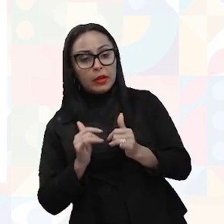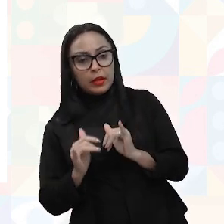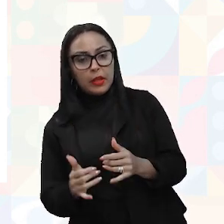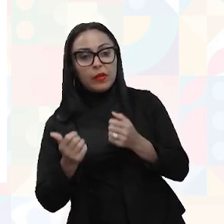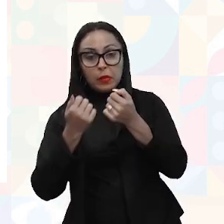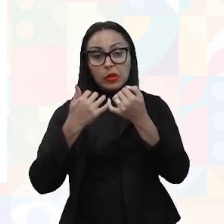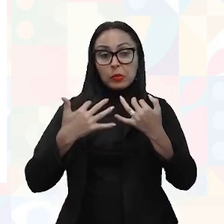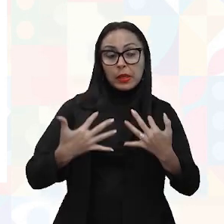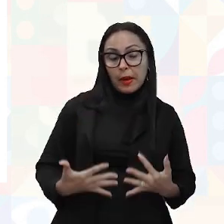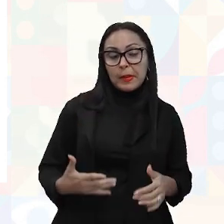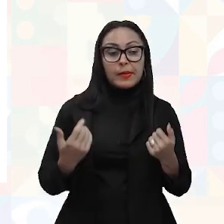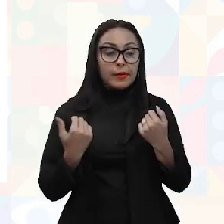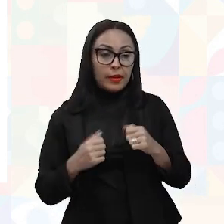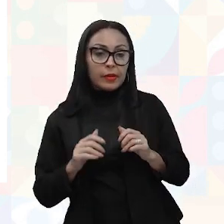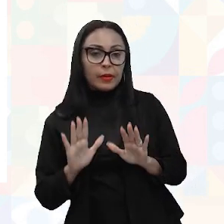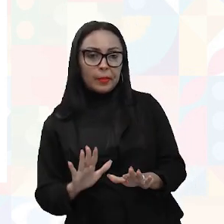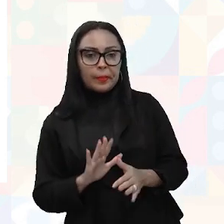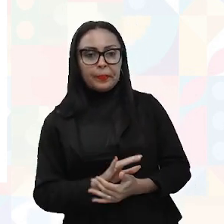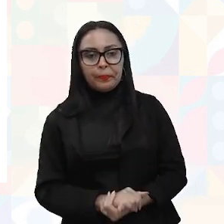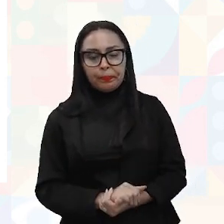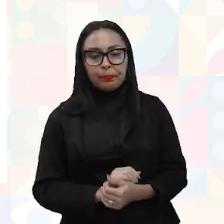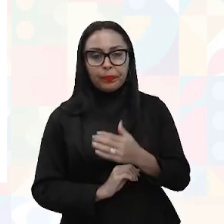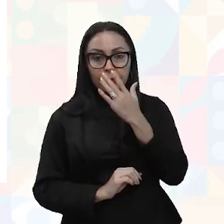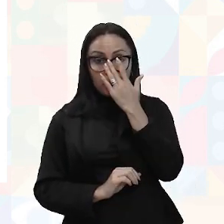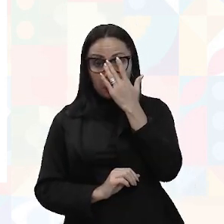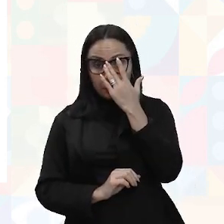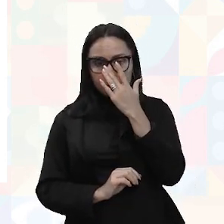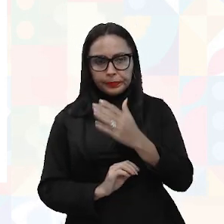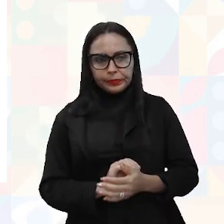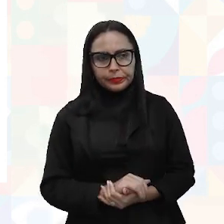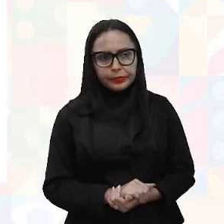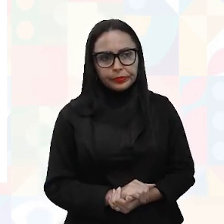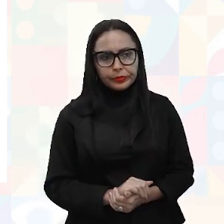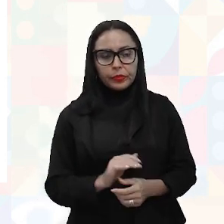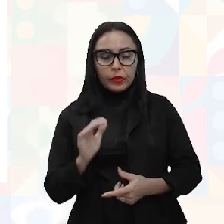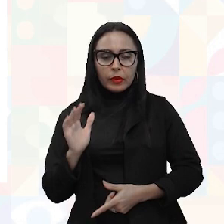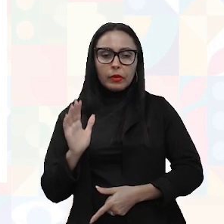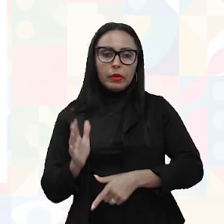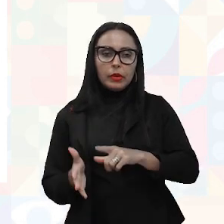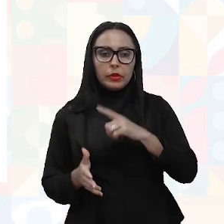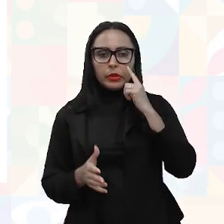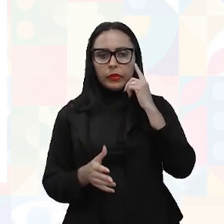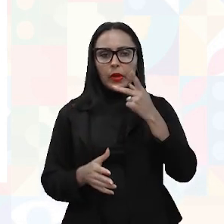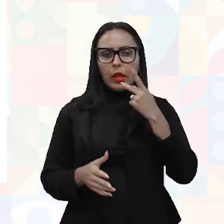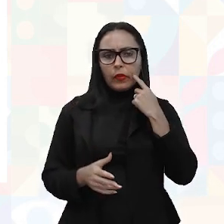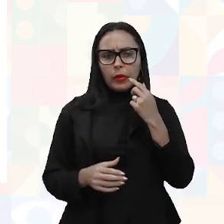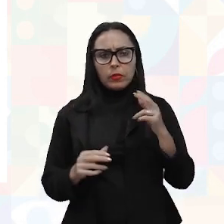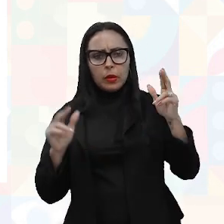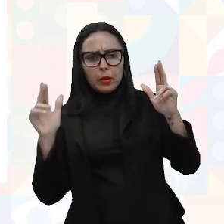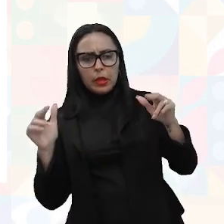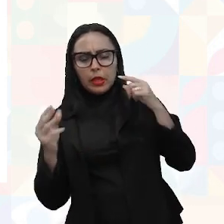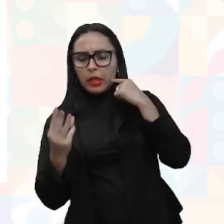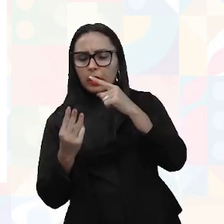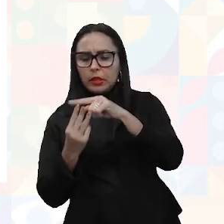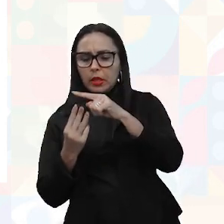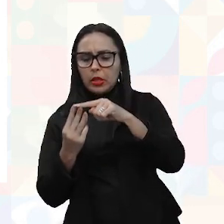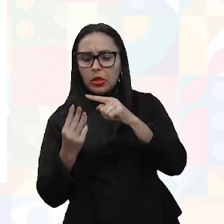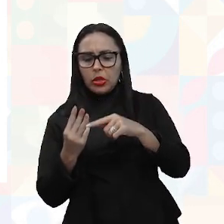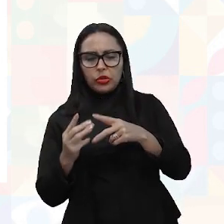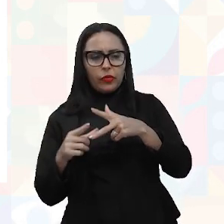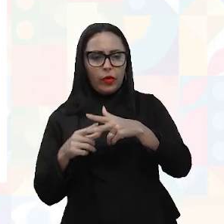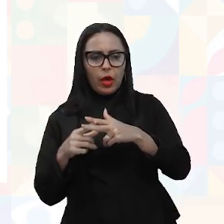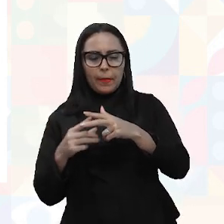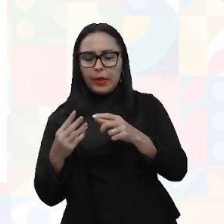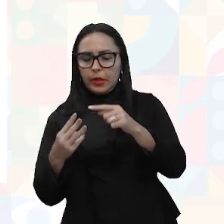Então, é, e, tipo, antes de falar sobre ela, que eu faço um pequeno parênteses, que ela tem 3 ferramentas. A primeira é